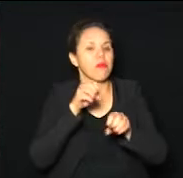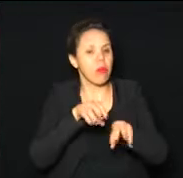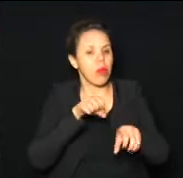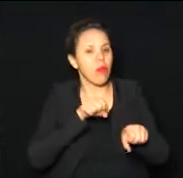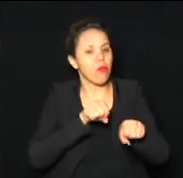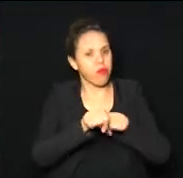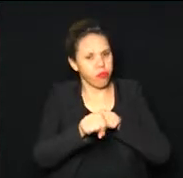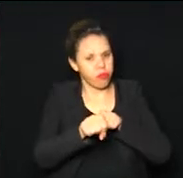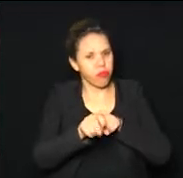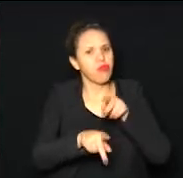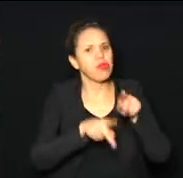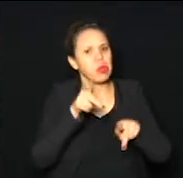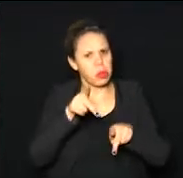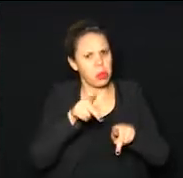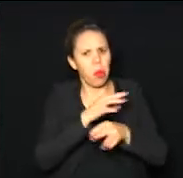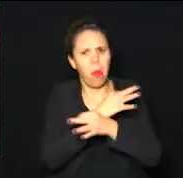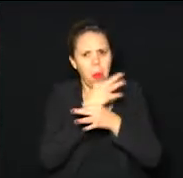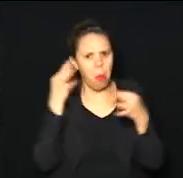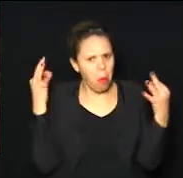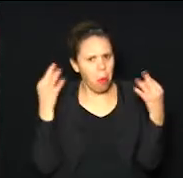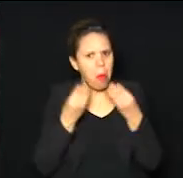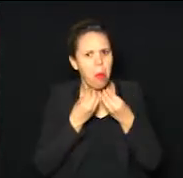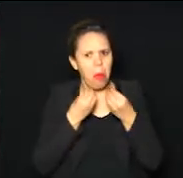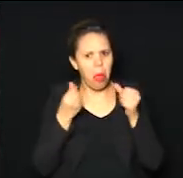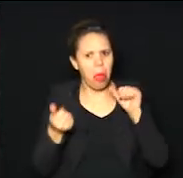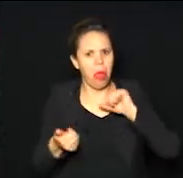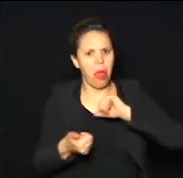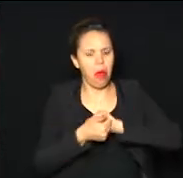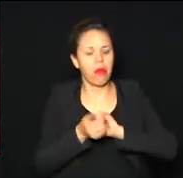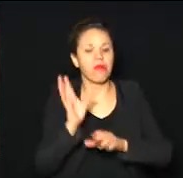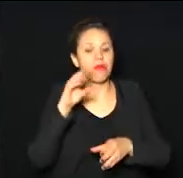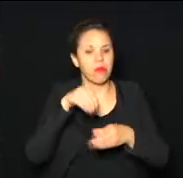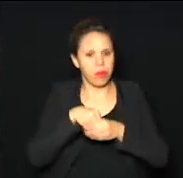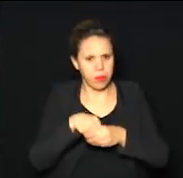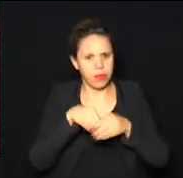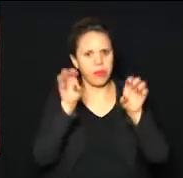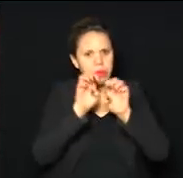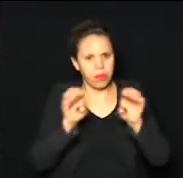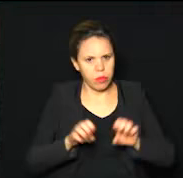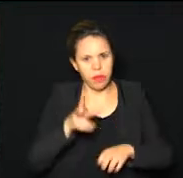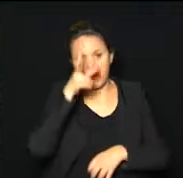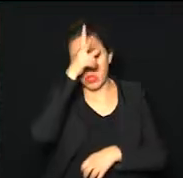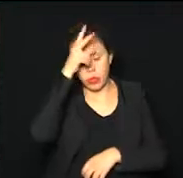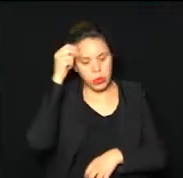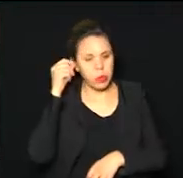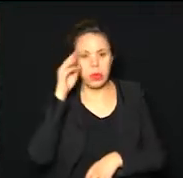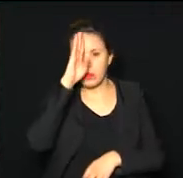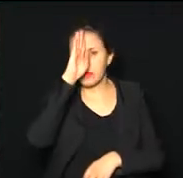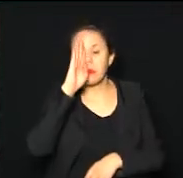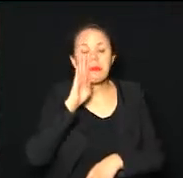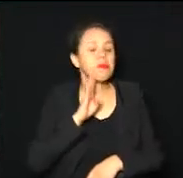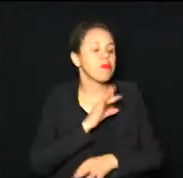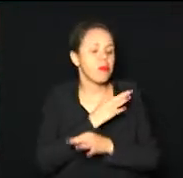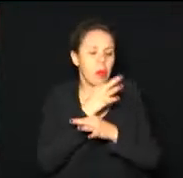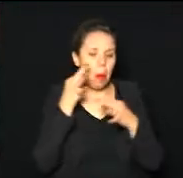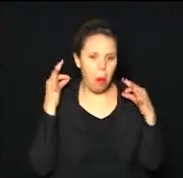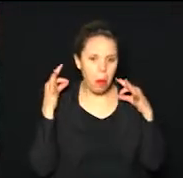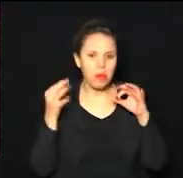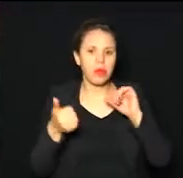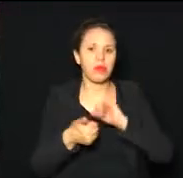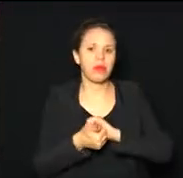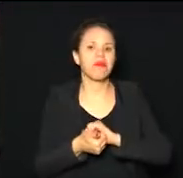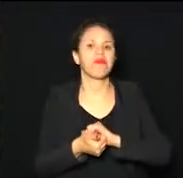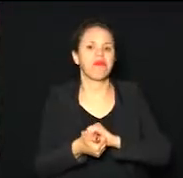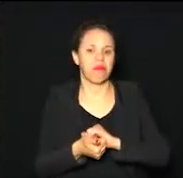com qualidade, né, dentro de uma estrutura pública, né, gratuita, laica, de qualidade, né. Nós